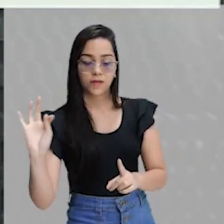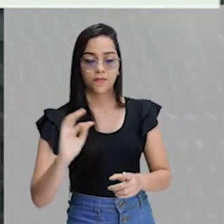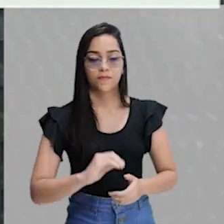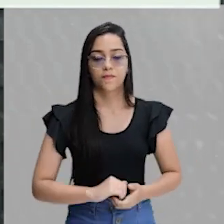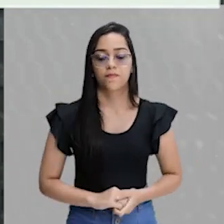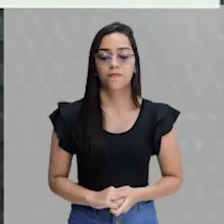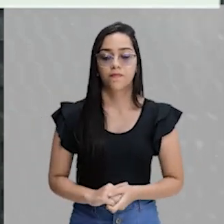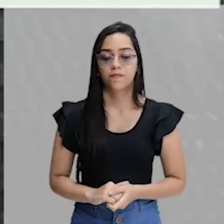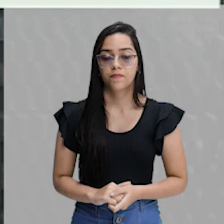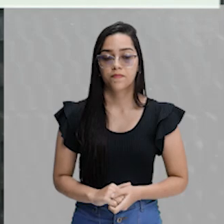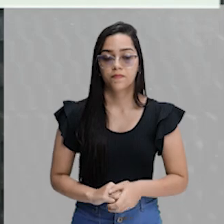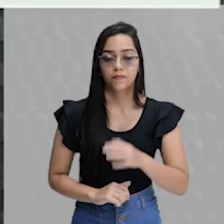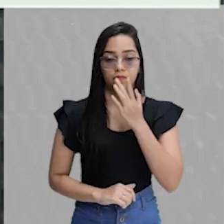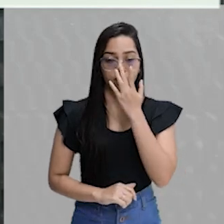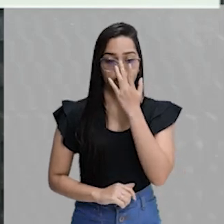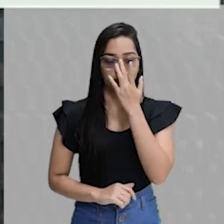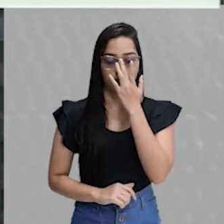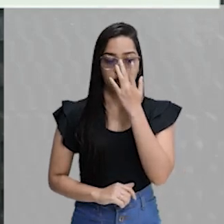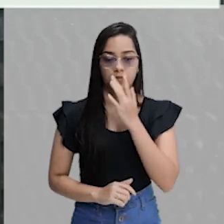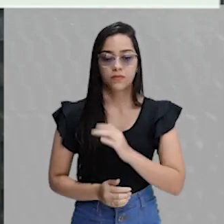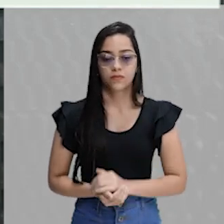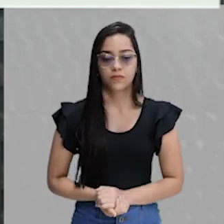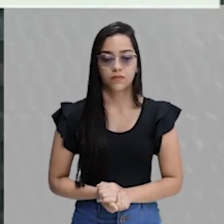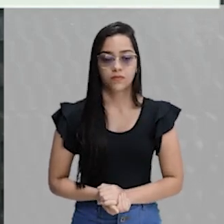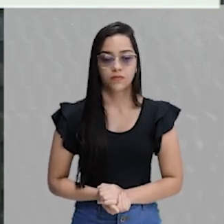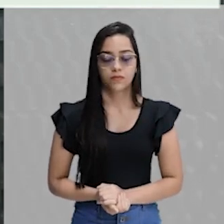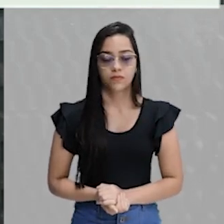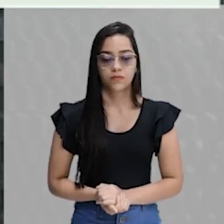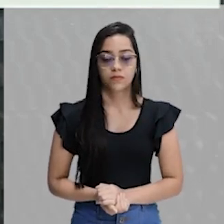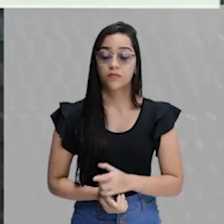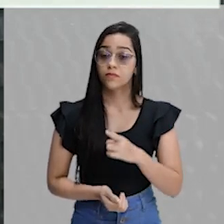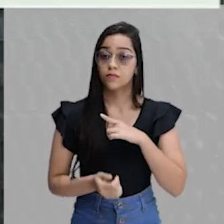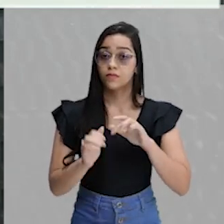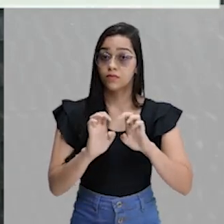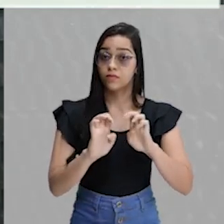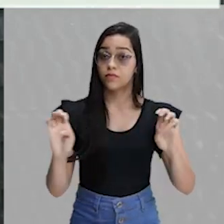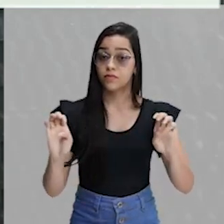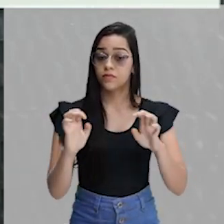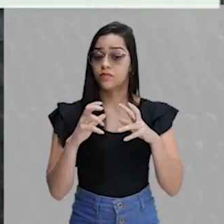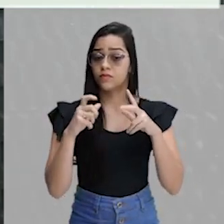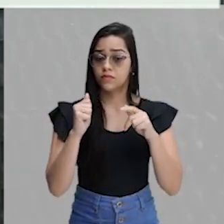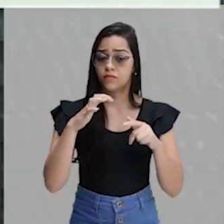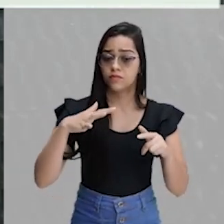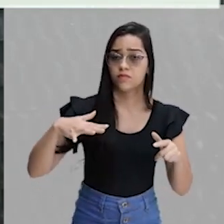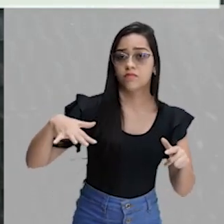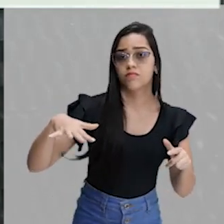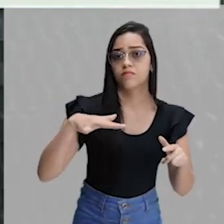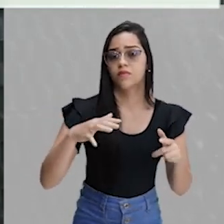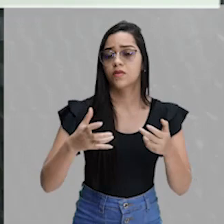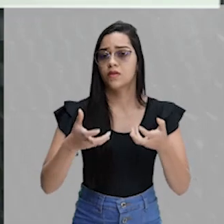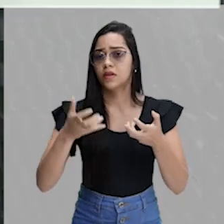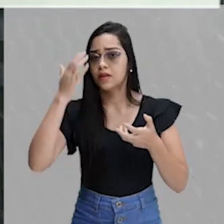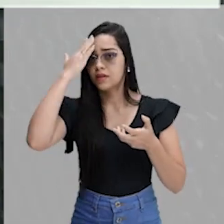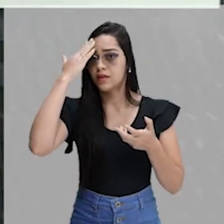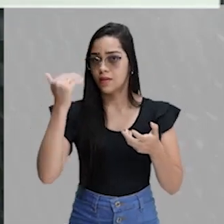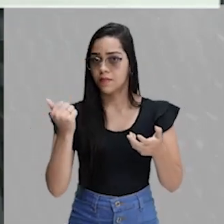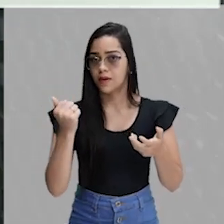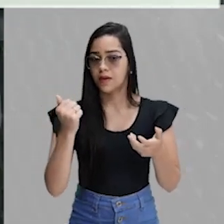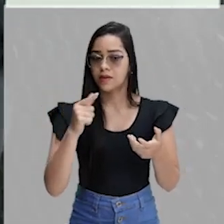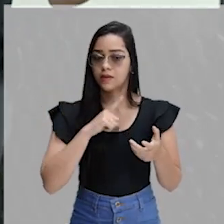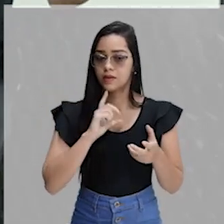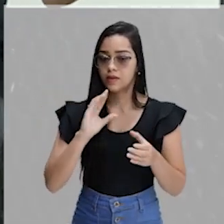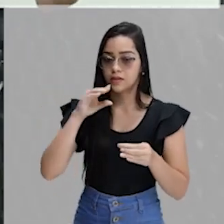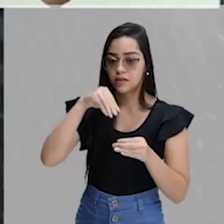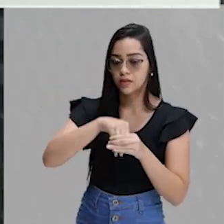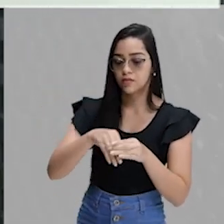10 vezes T, certo? Então, essa é uma equação horária do espaço. Então, ele quer saber ali, né, dentro das